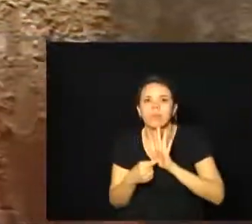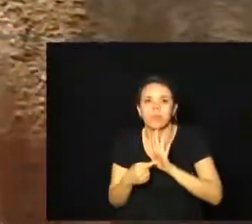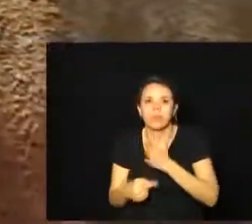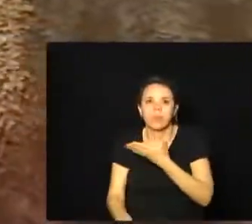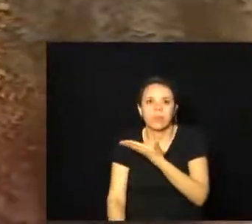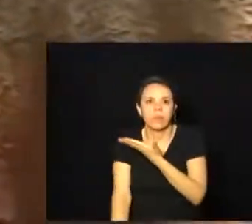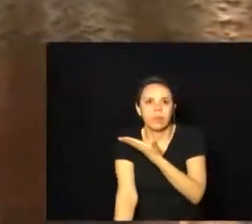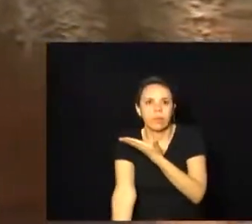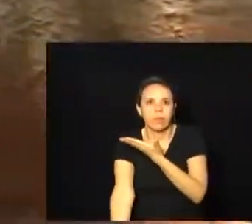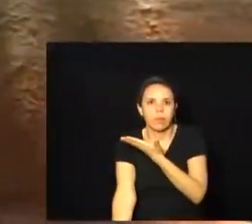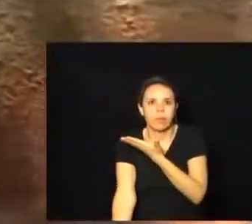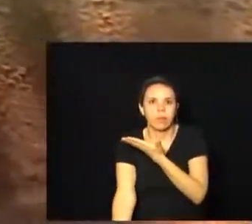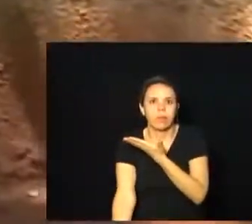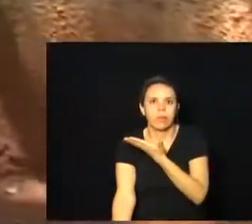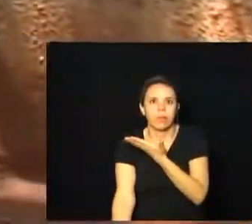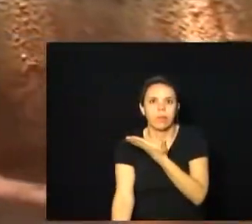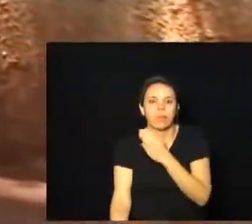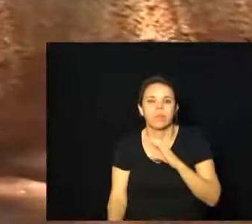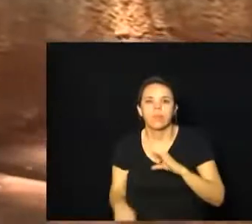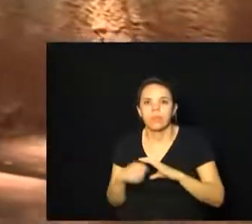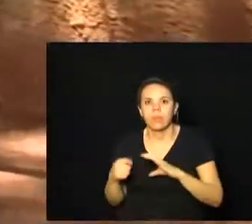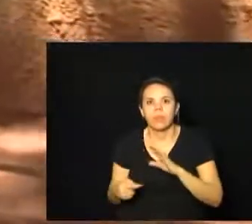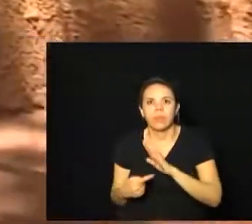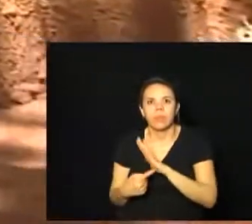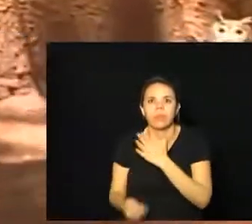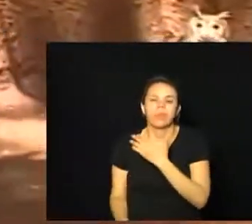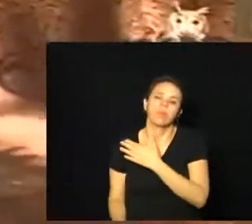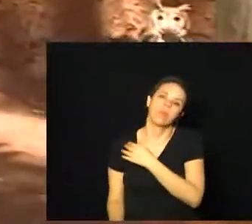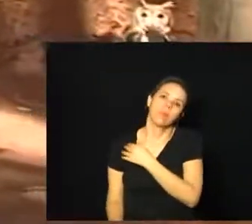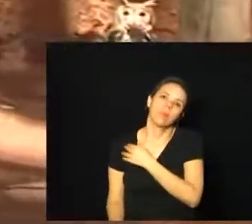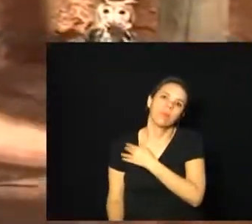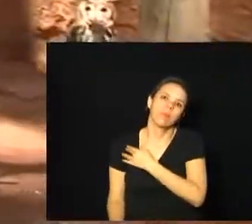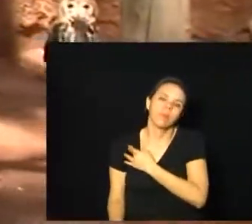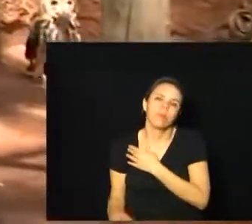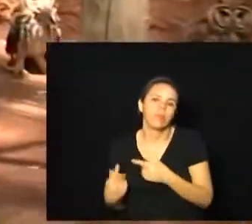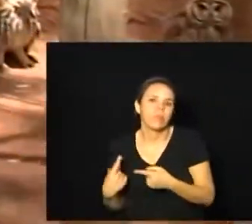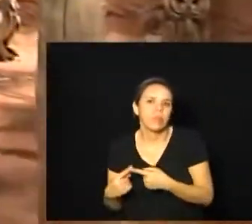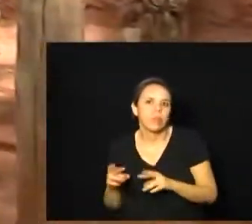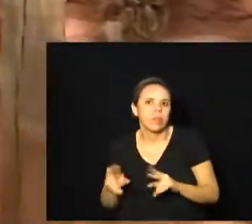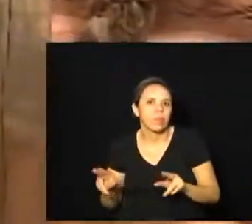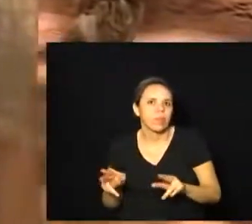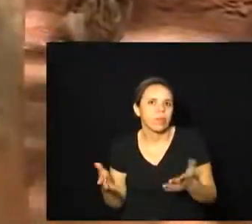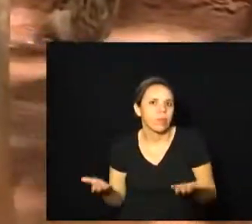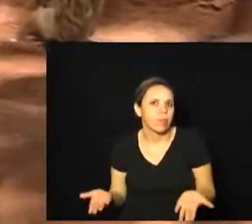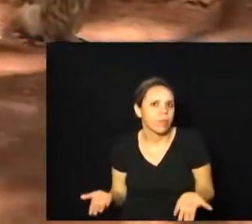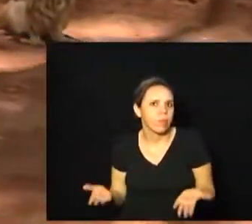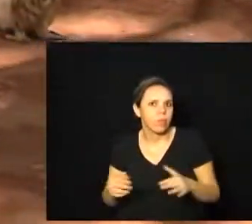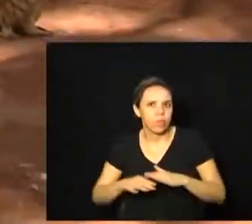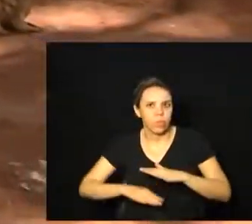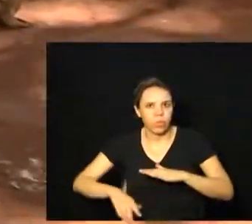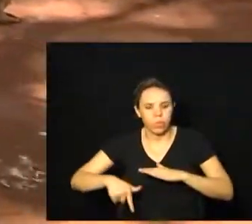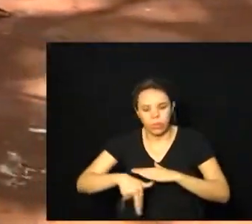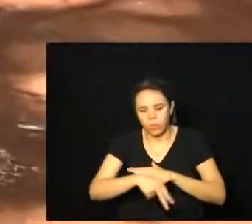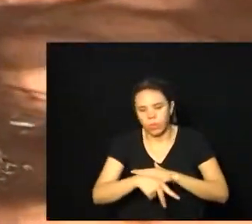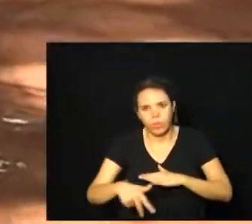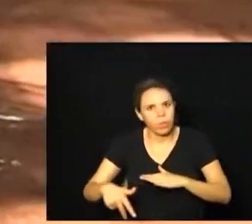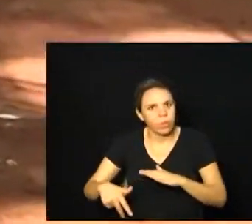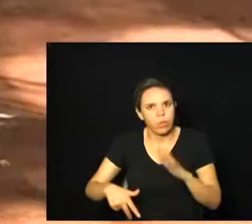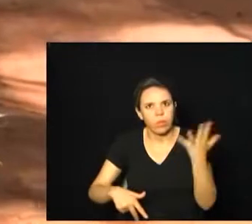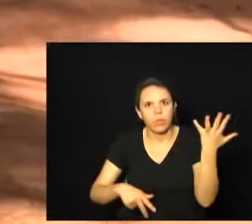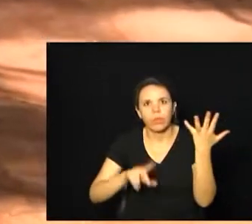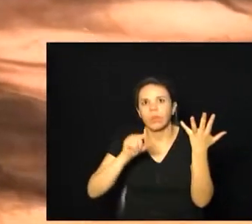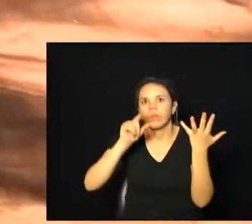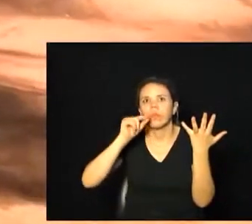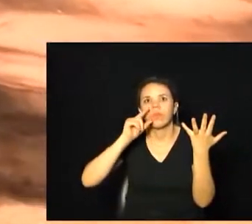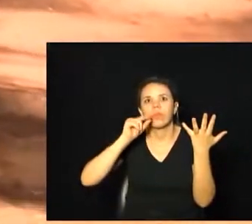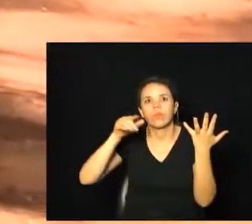aqui para vocês, nosso repórter cinematográfico vai mostrar. Por que é diferente? Porque essas corujas estão no chão, elas não estão voando.